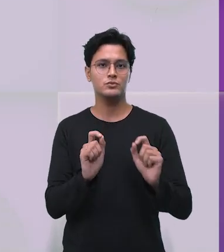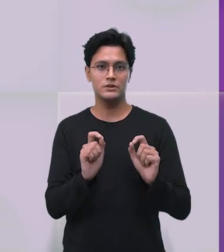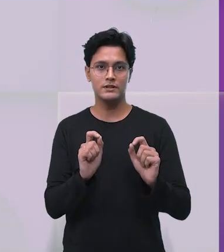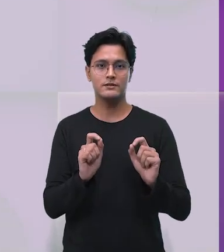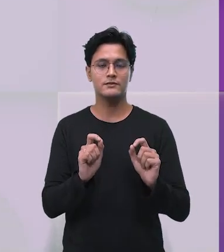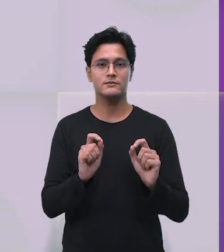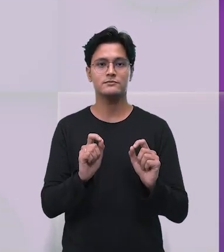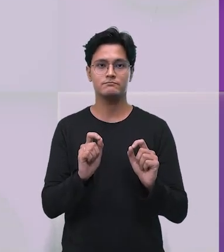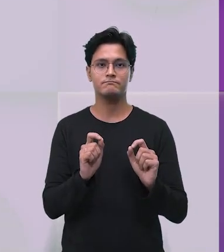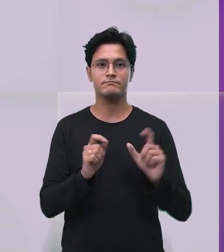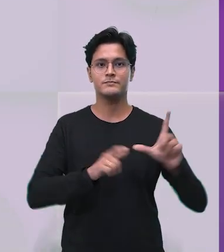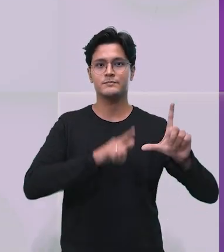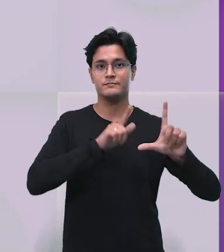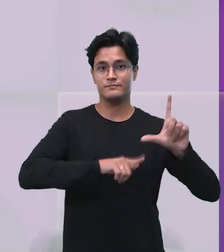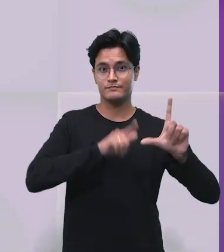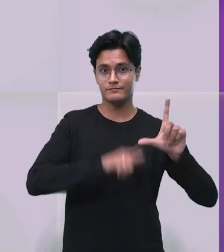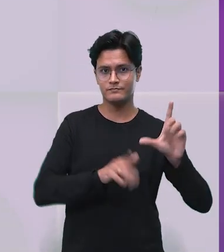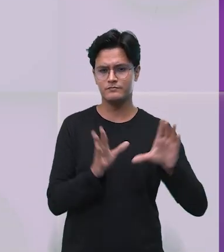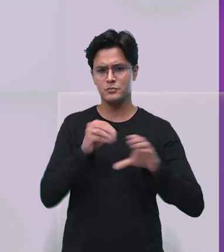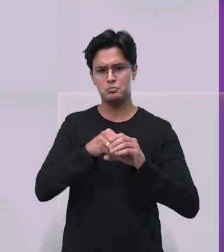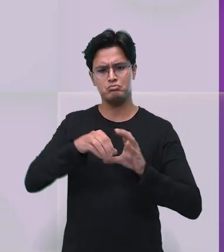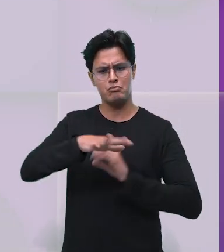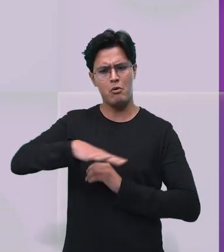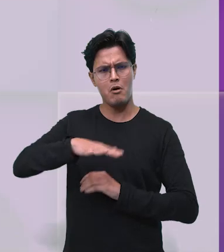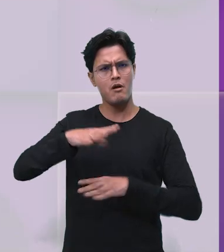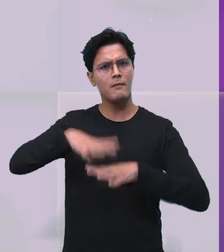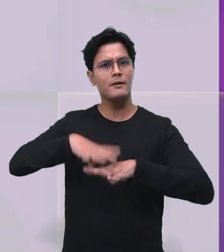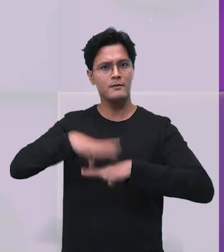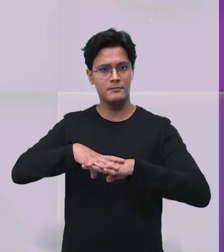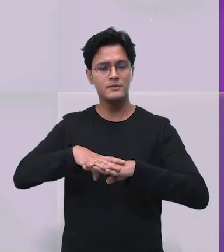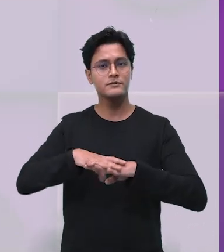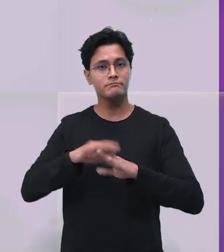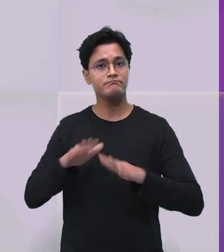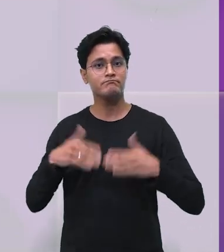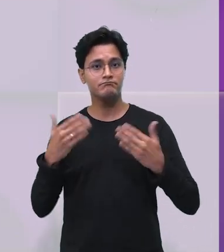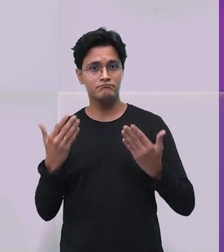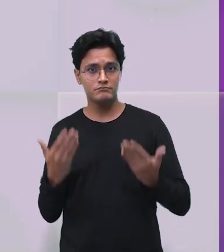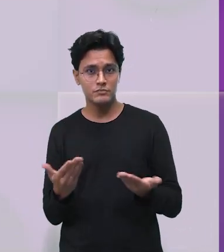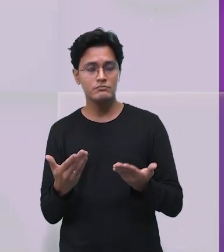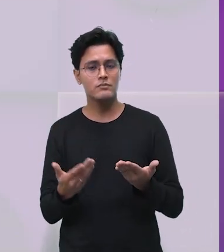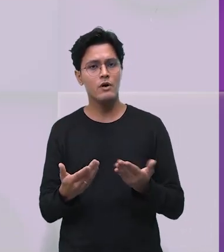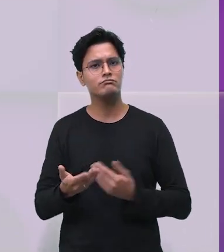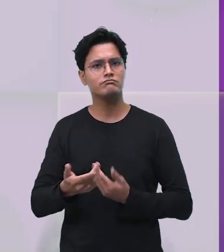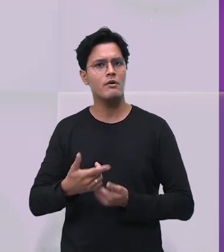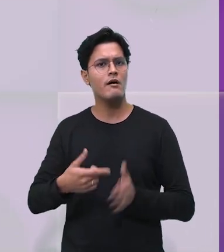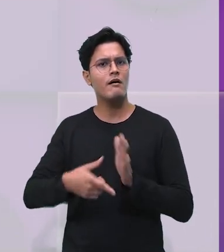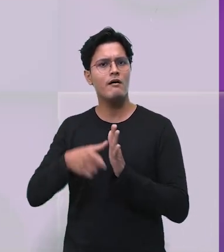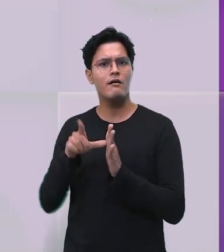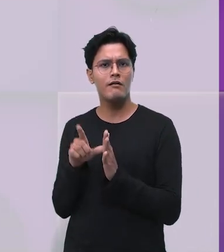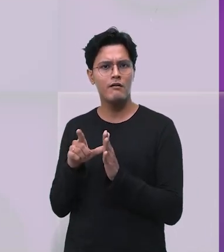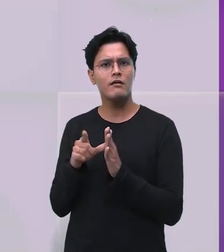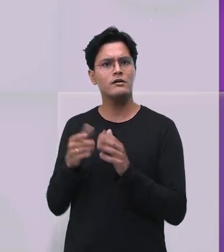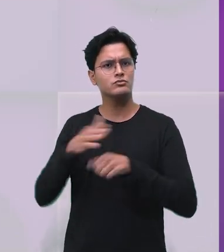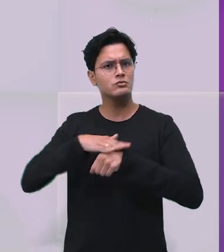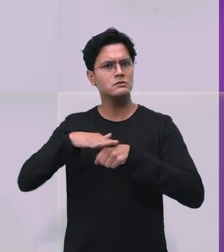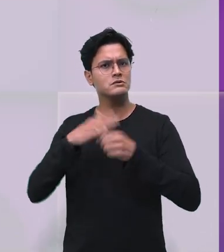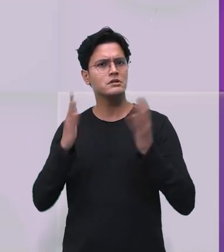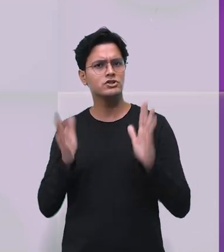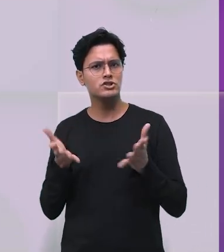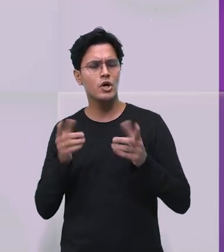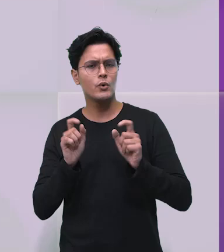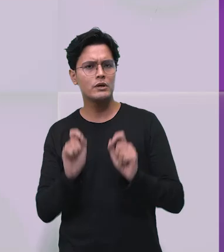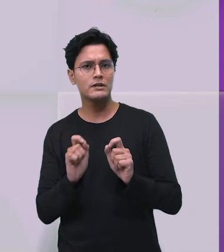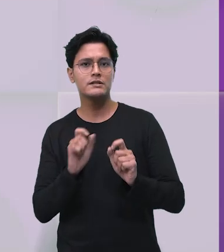as letras dentro da matemática. Então, conforme nós já conversamos aqui, toda vez que nós